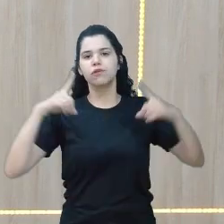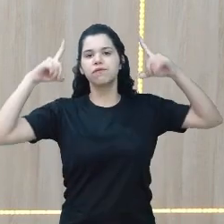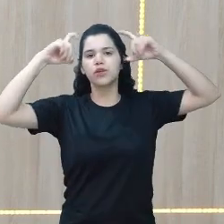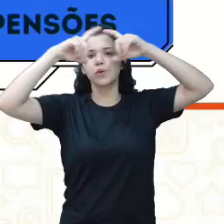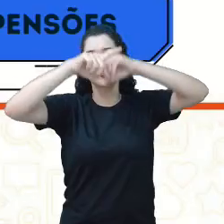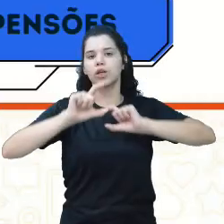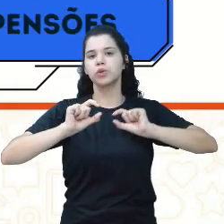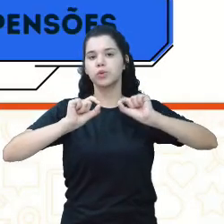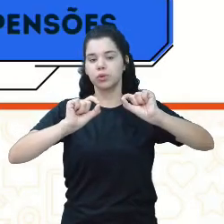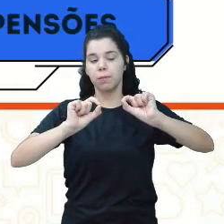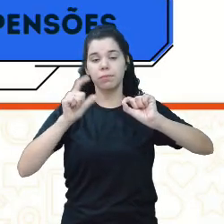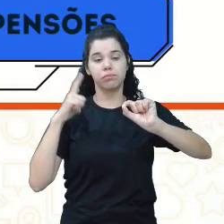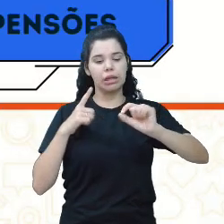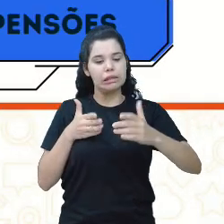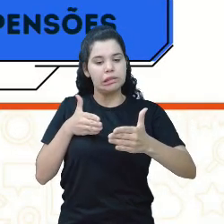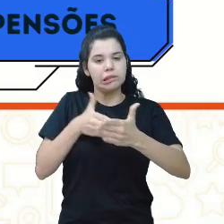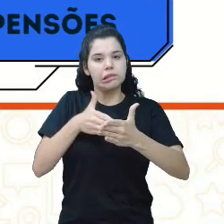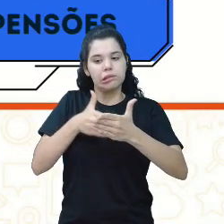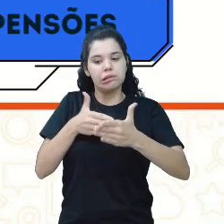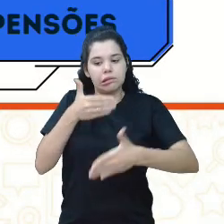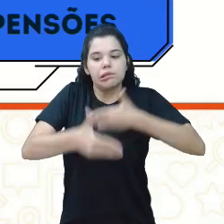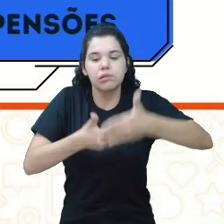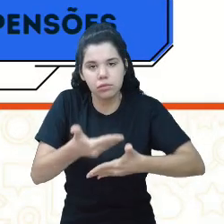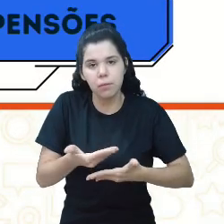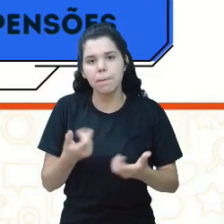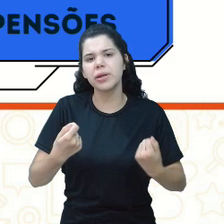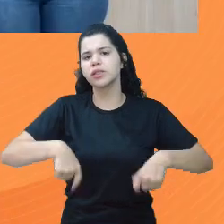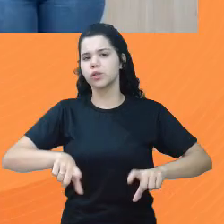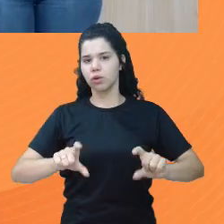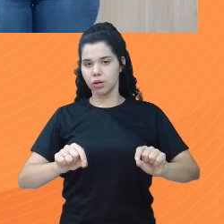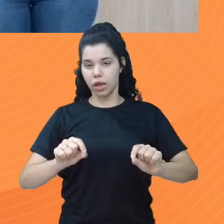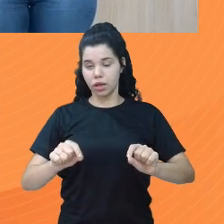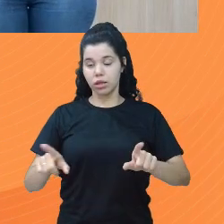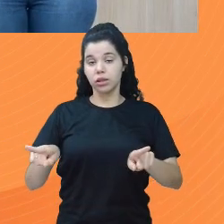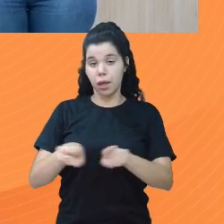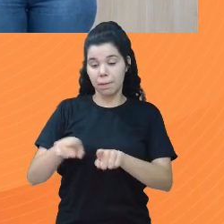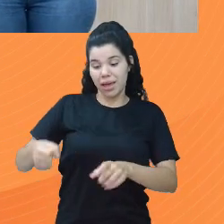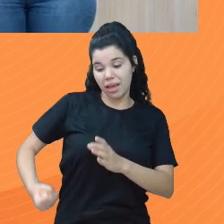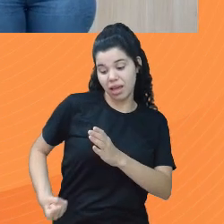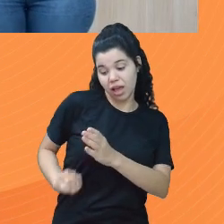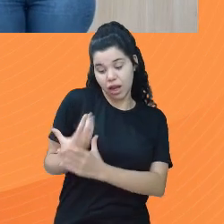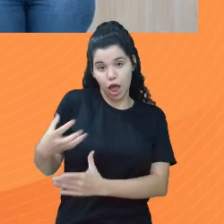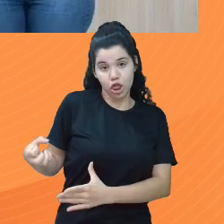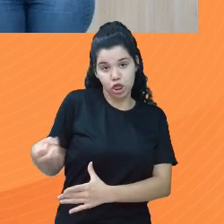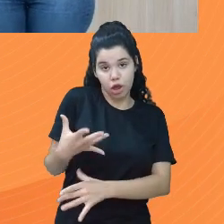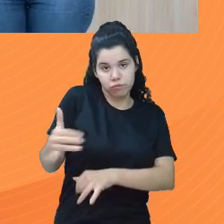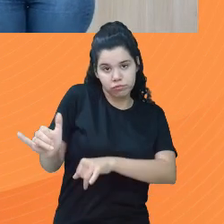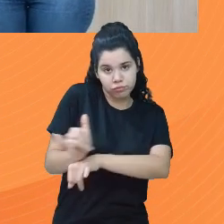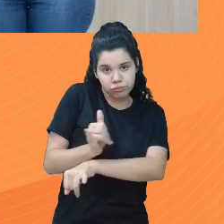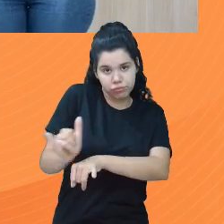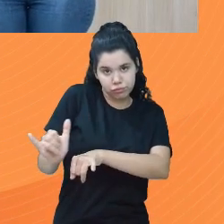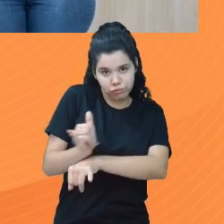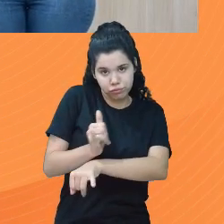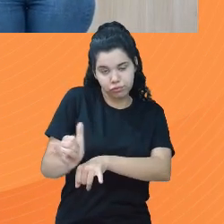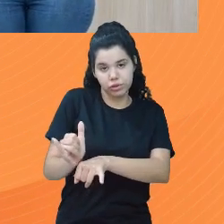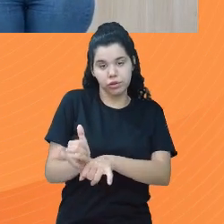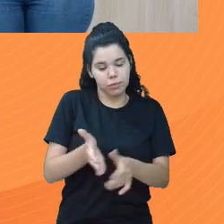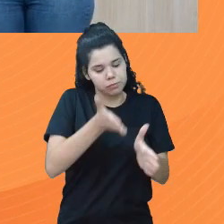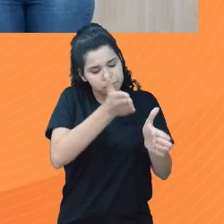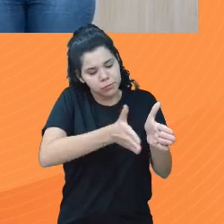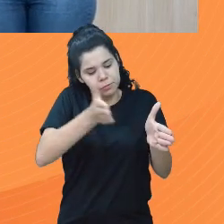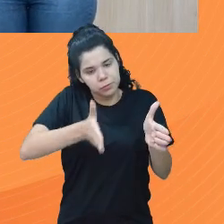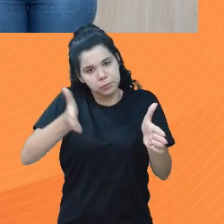dificuldades para avanços. A gente vai poder também pensar em novas estratégias, perceber algumas pausas no processo de